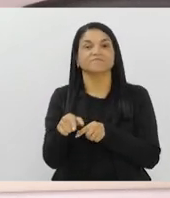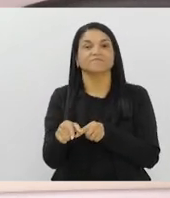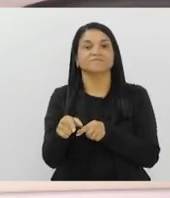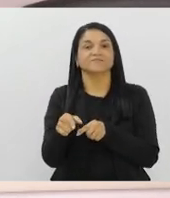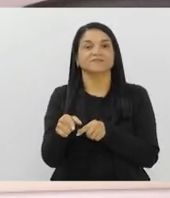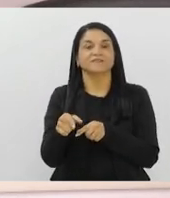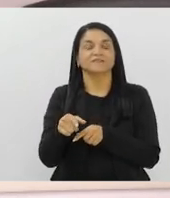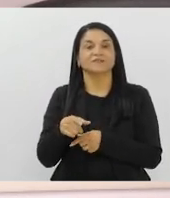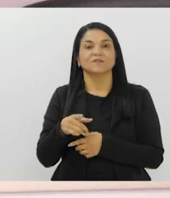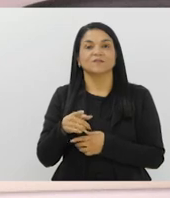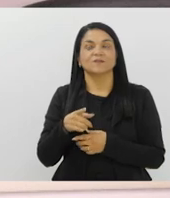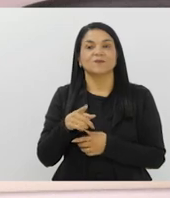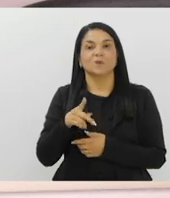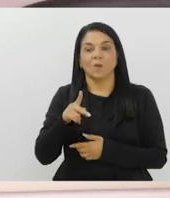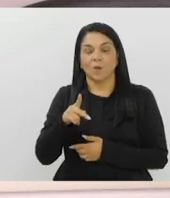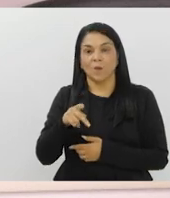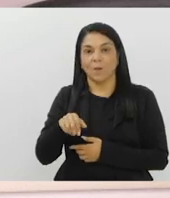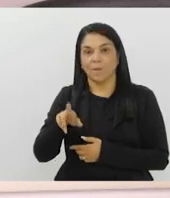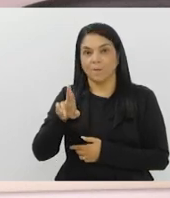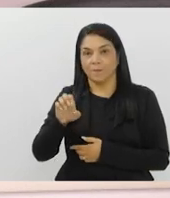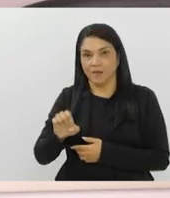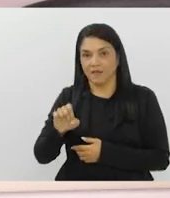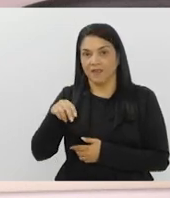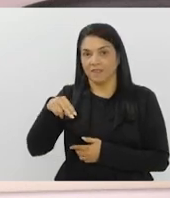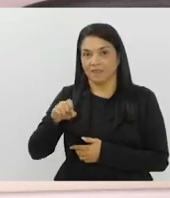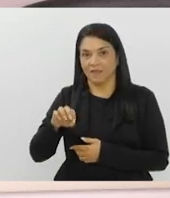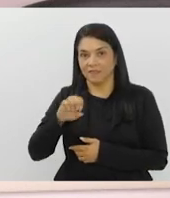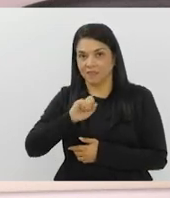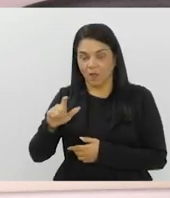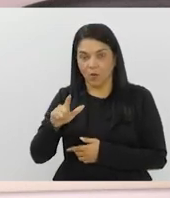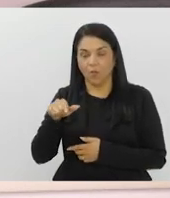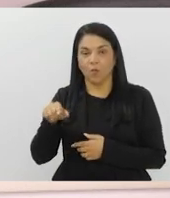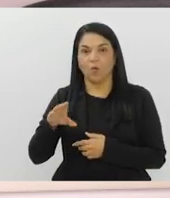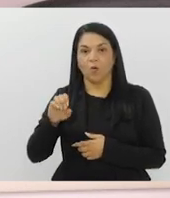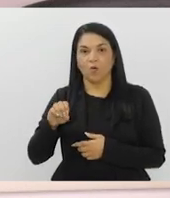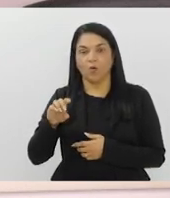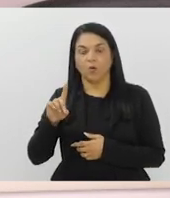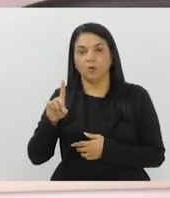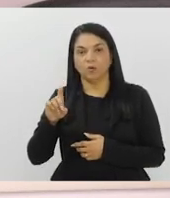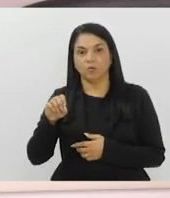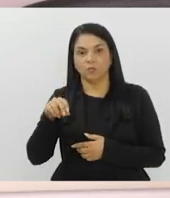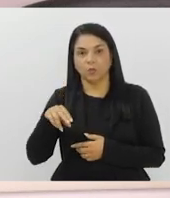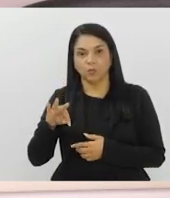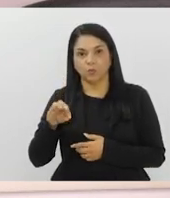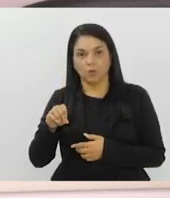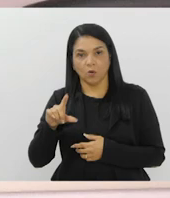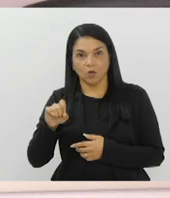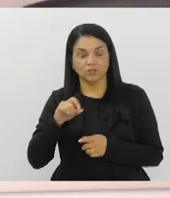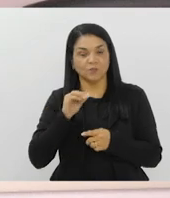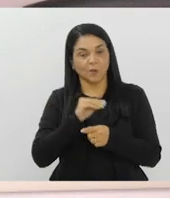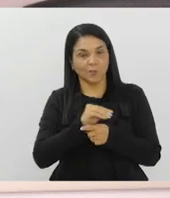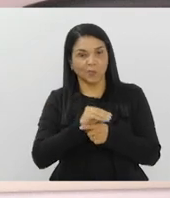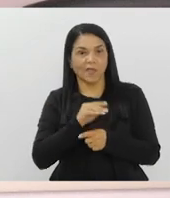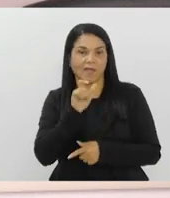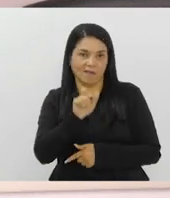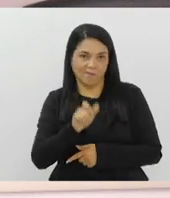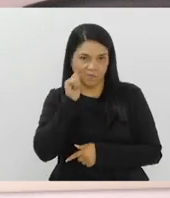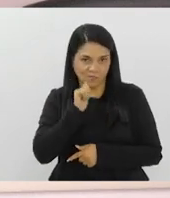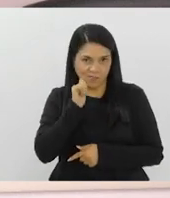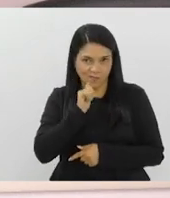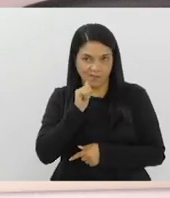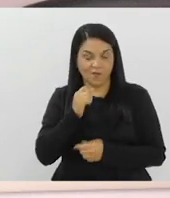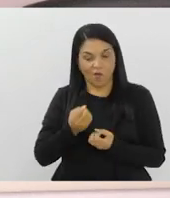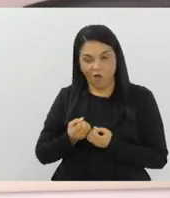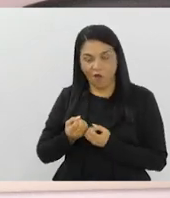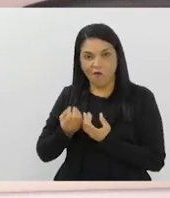parceiro. Por quê? Sabemos que a gente precisa envolver esse parceiro no cuidado da mulher. E quando a gente